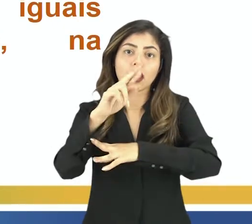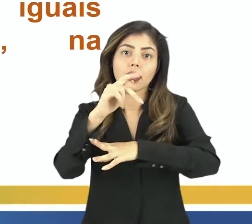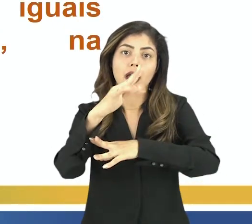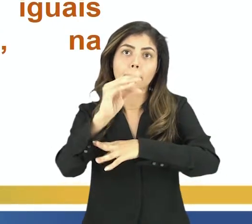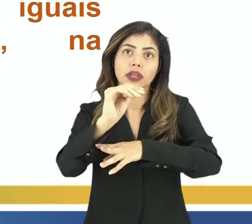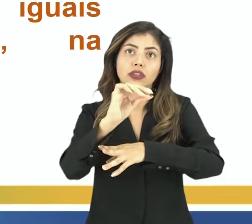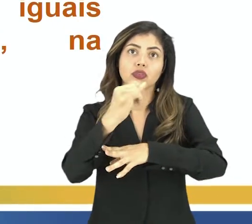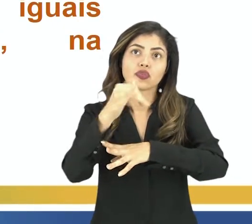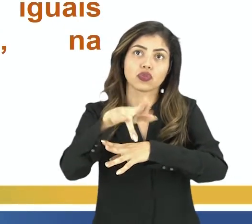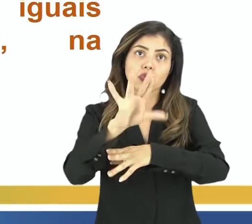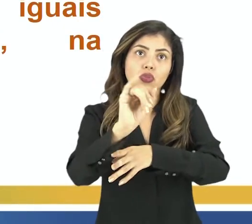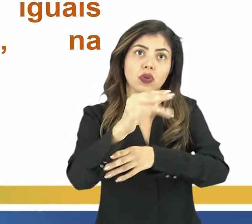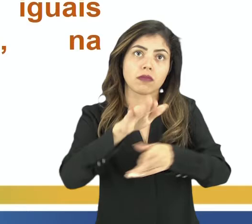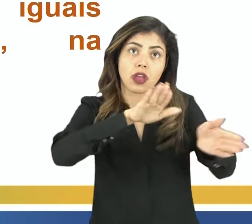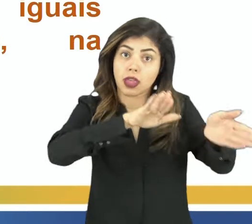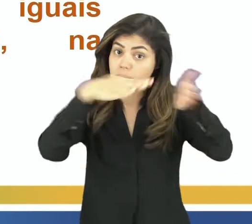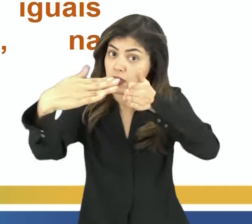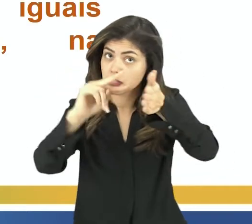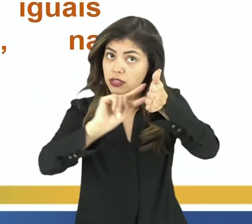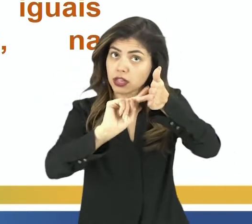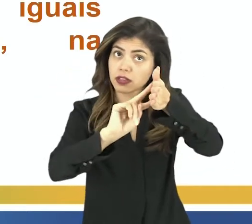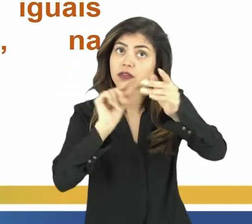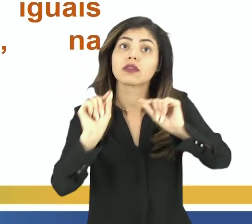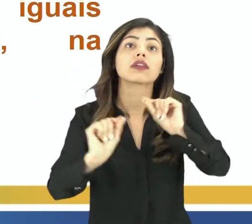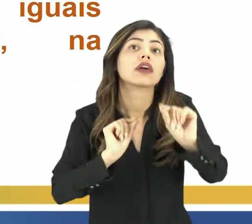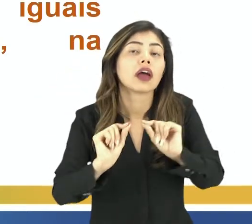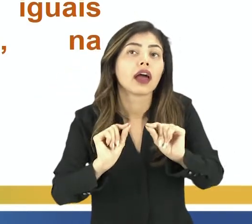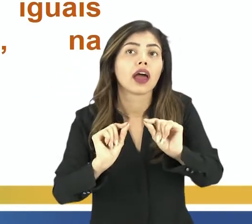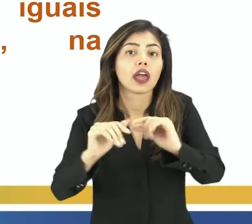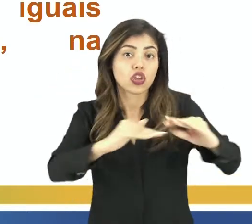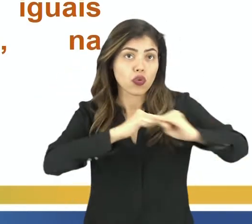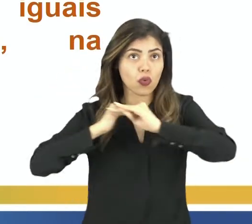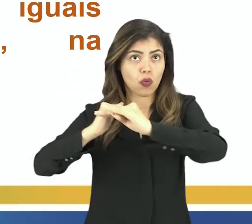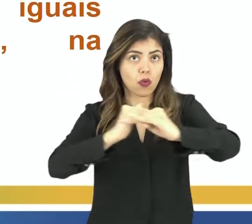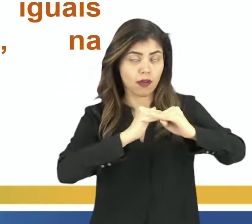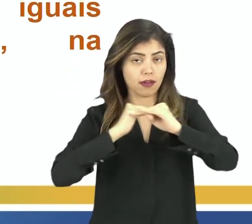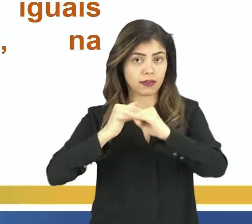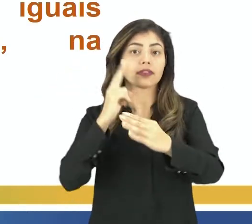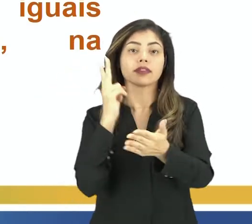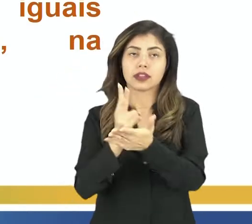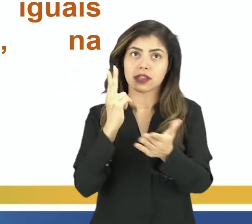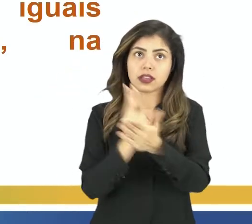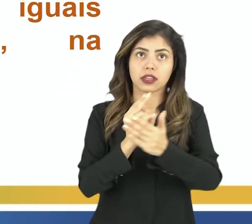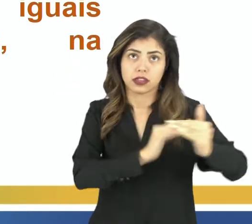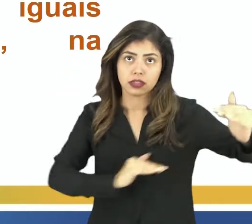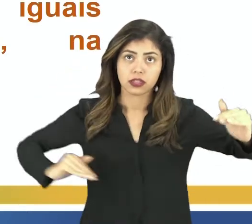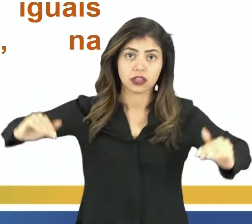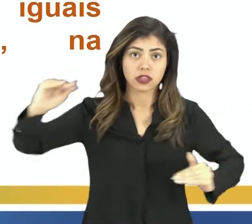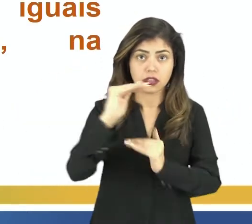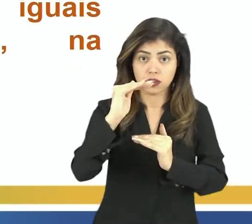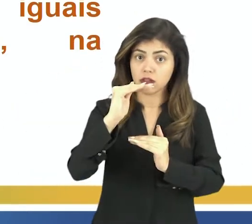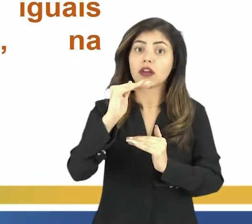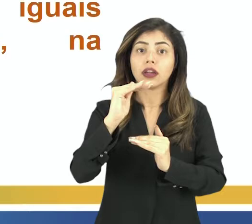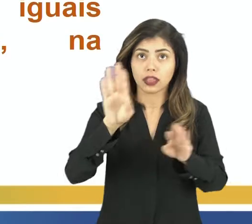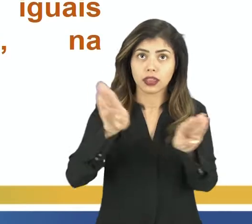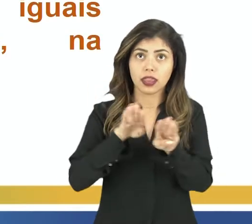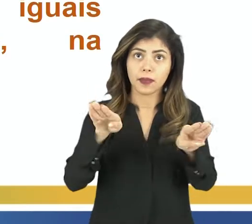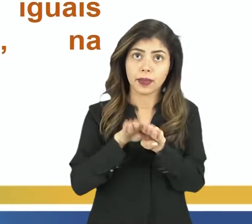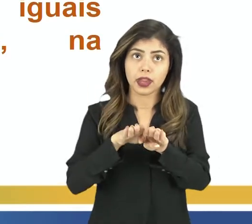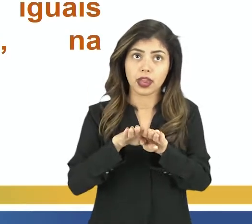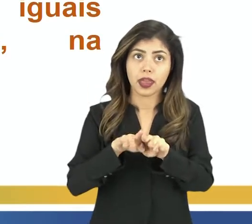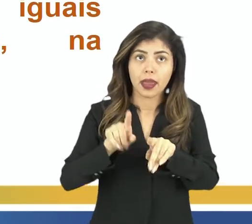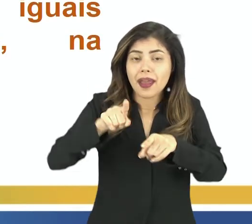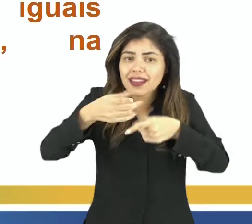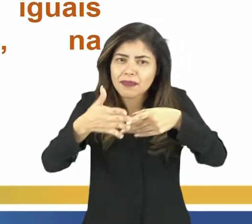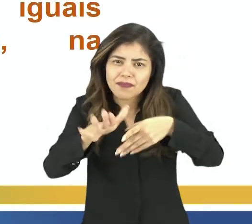tratamento isonômico às partes significa tratar igualmente os iguais e desigualmente os desiguais na